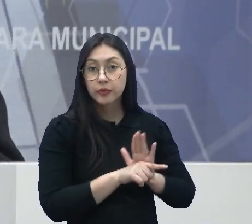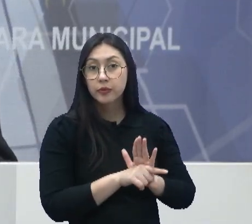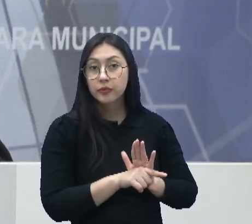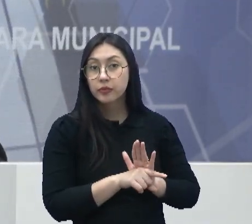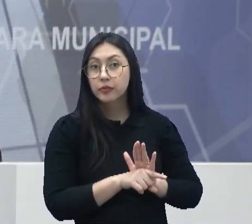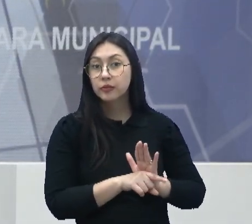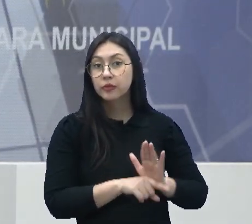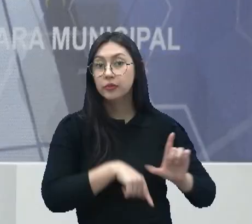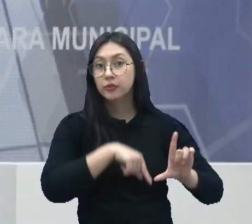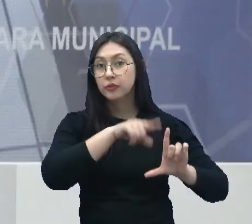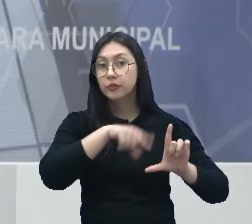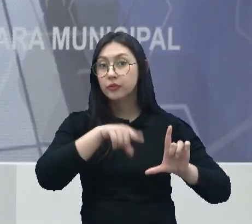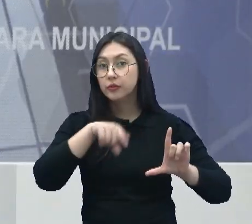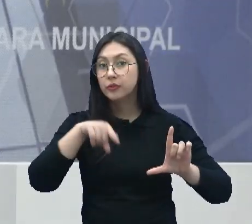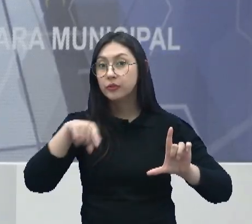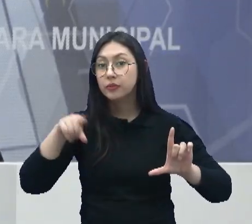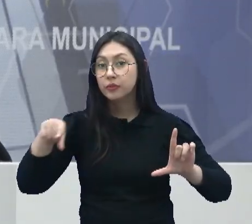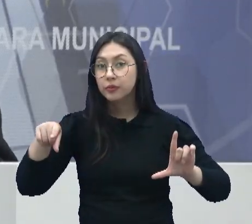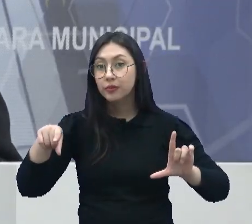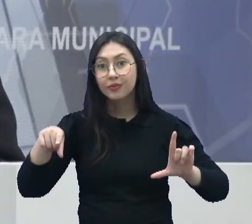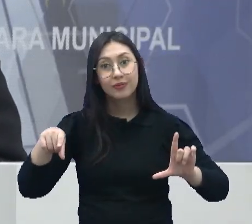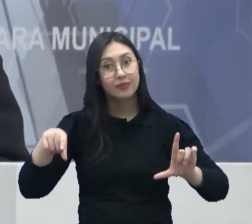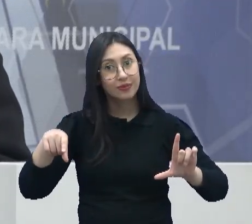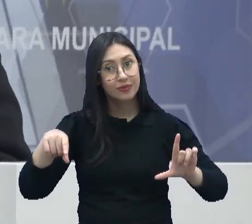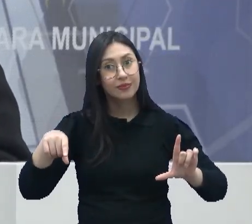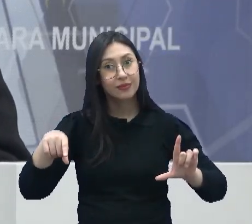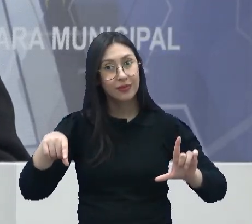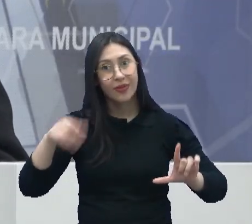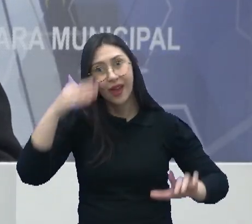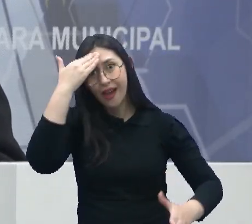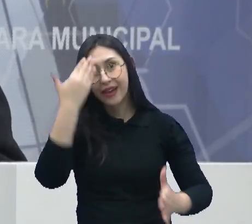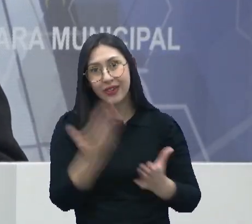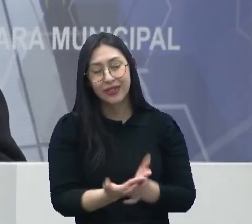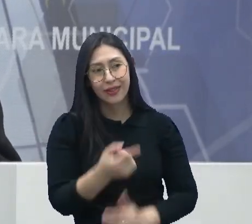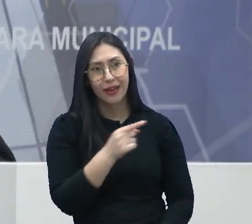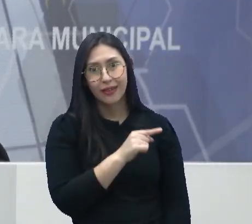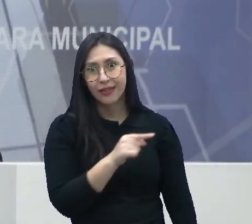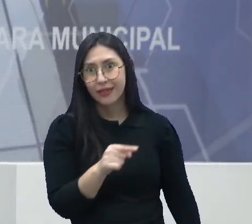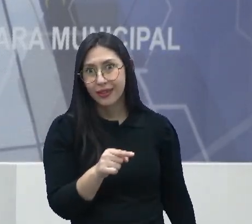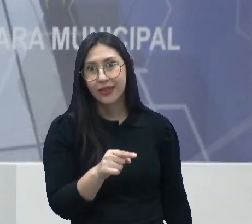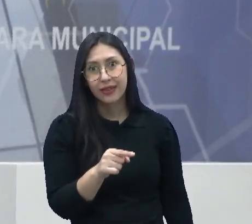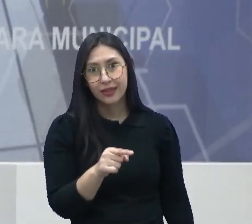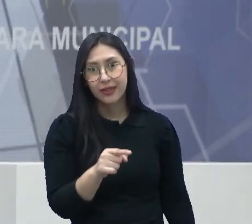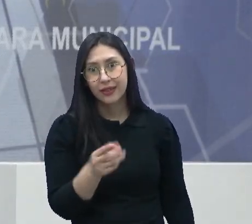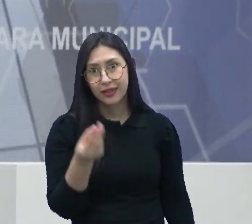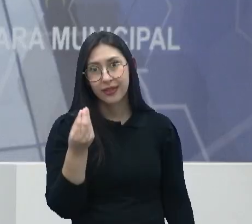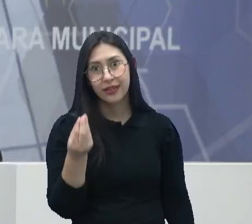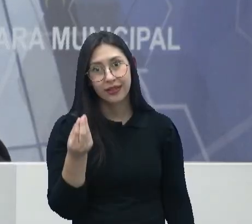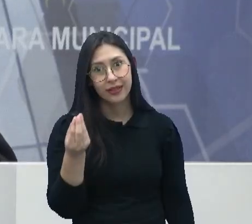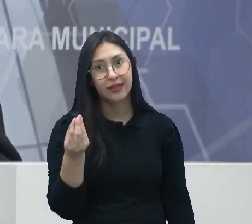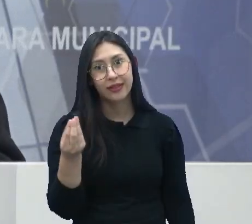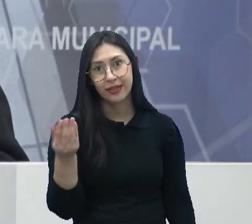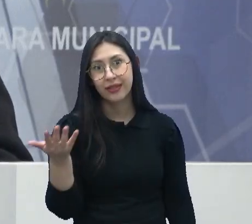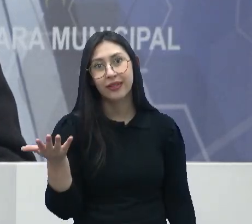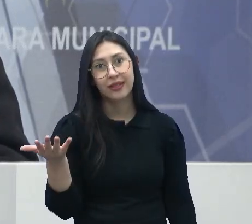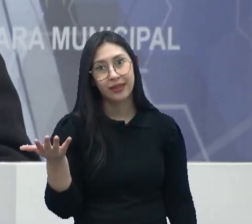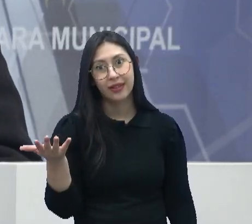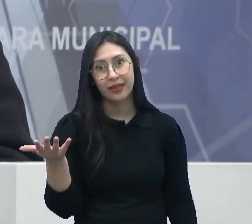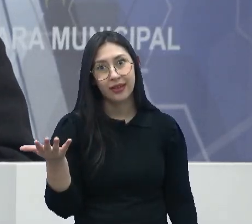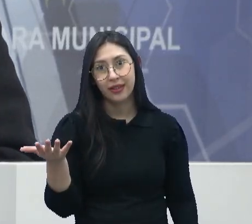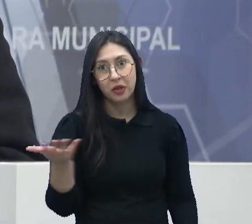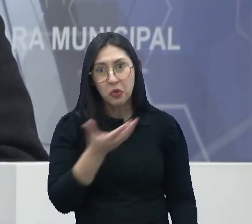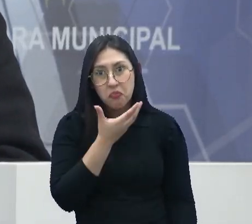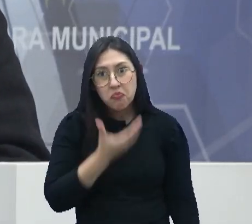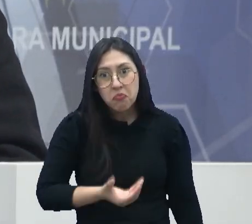da Quest. Gente, acreditar em Datafolha e acreditar em Quest é a mesma coisa que acreditar que Papai Noel